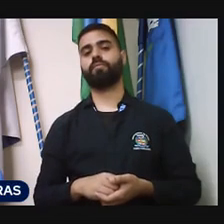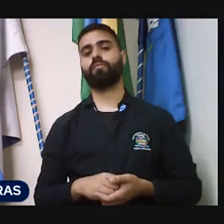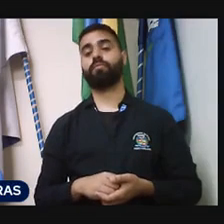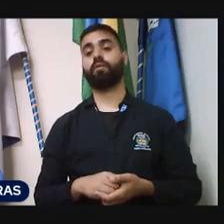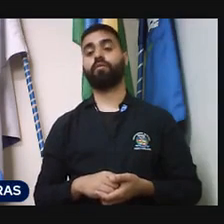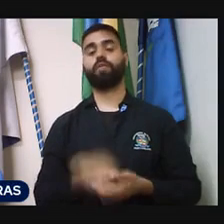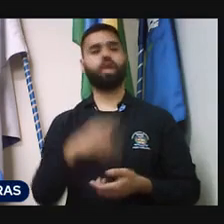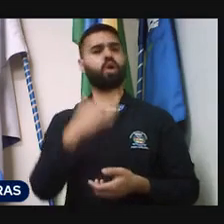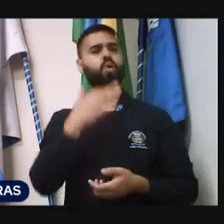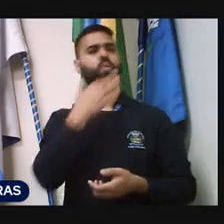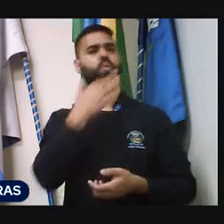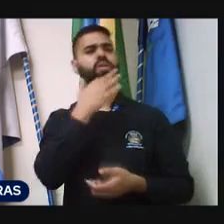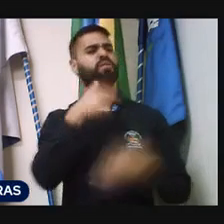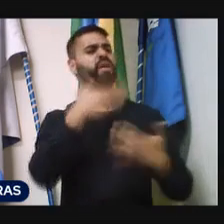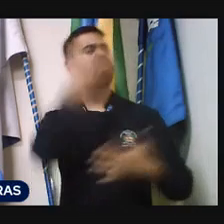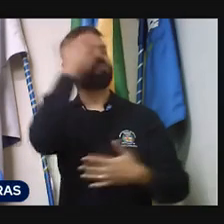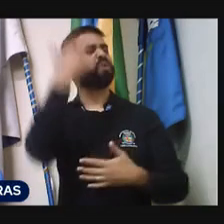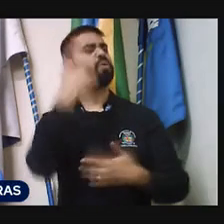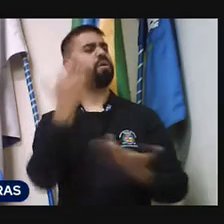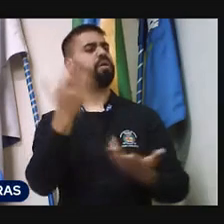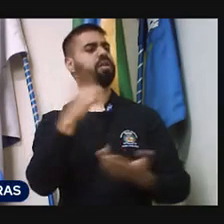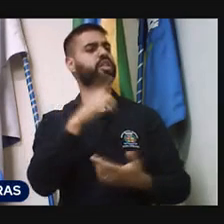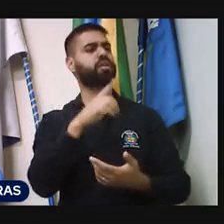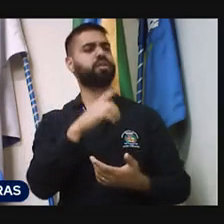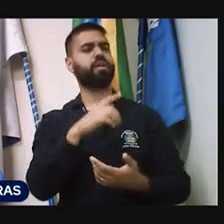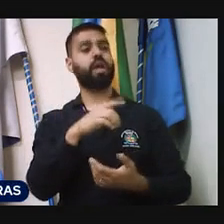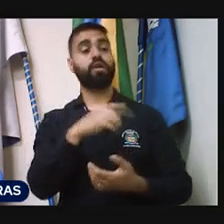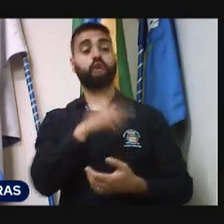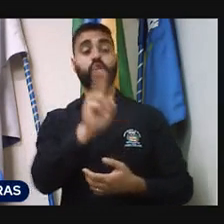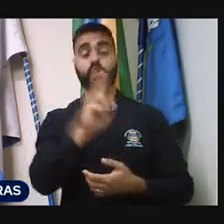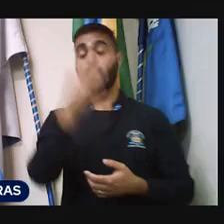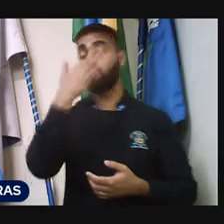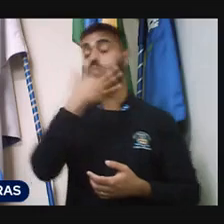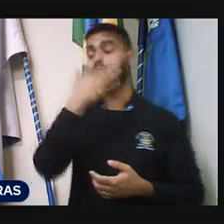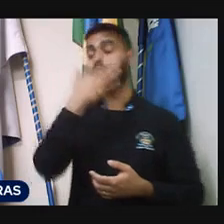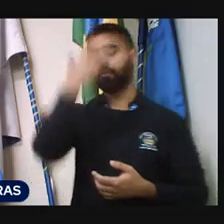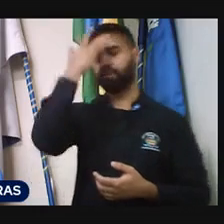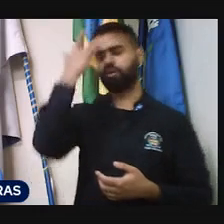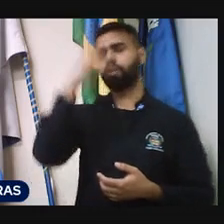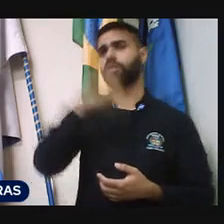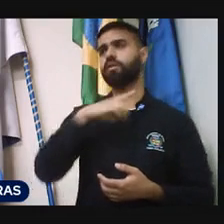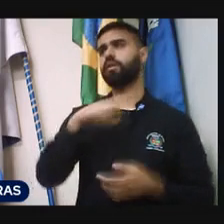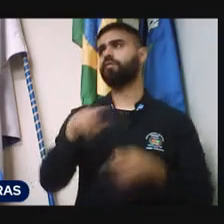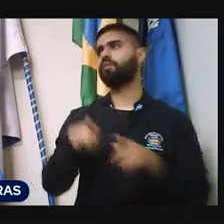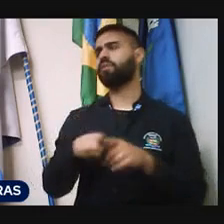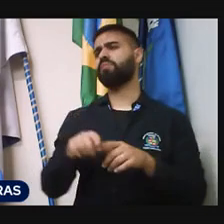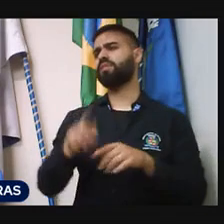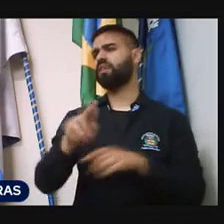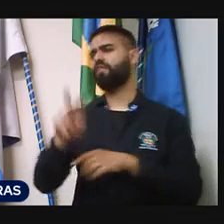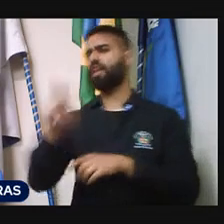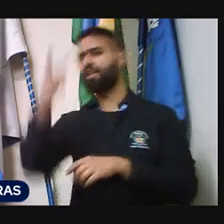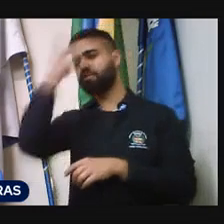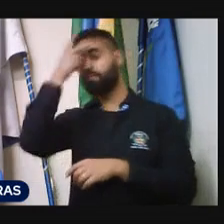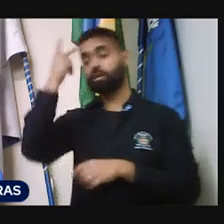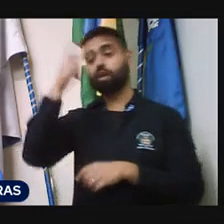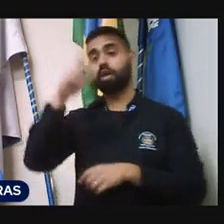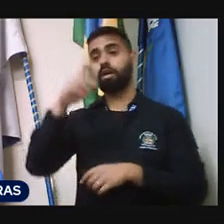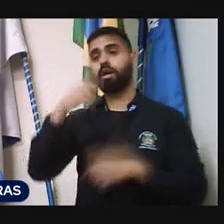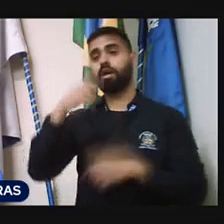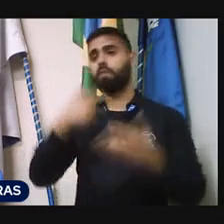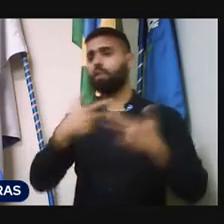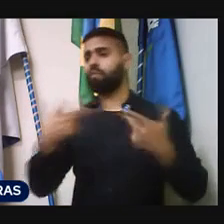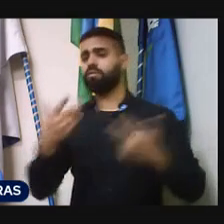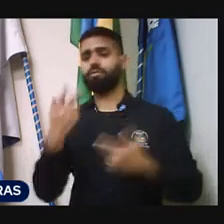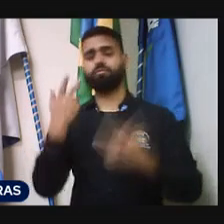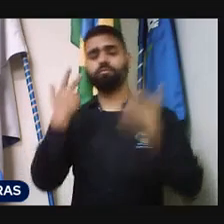pelo nome eu vi louca Eva de Vila Omar o ensaio outros não é da